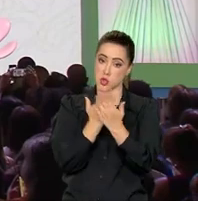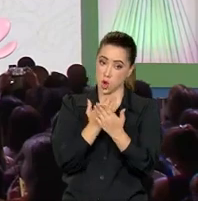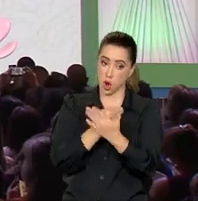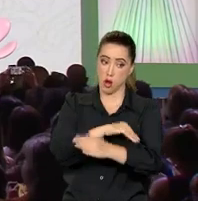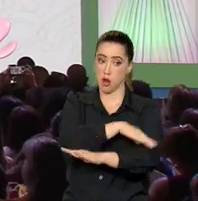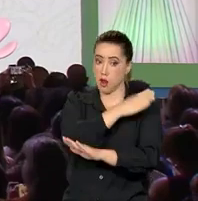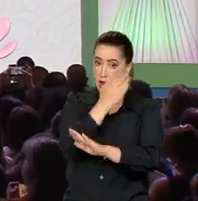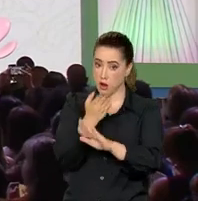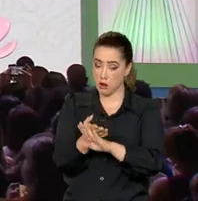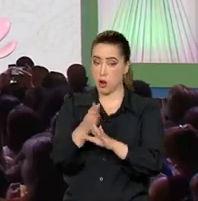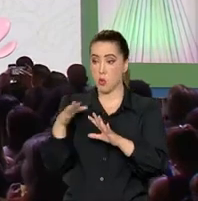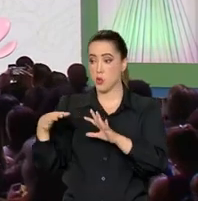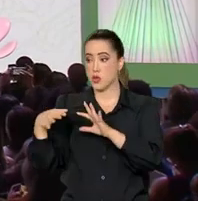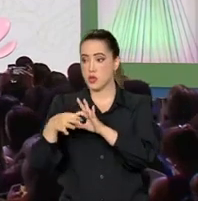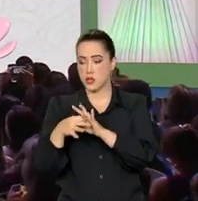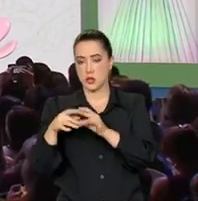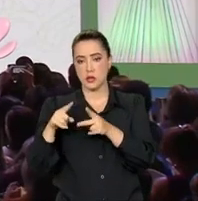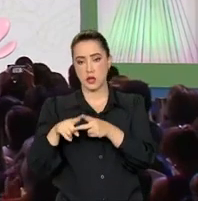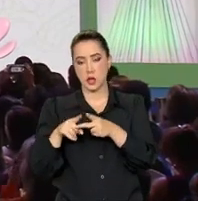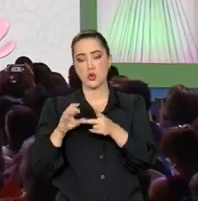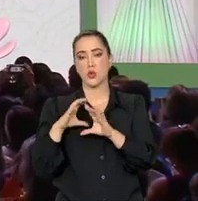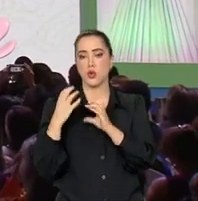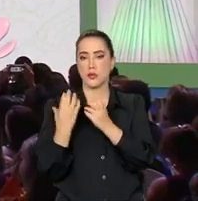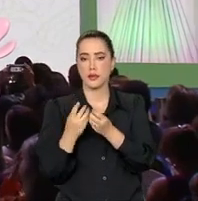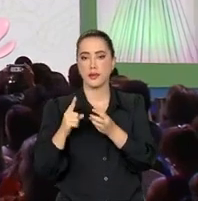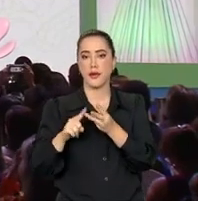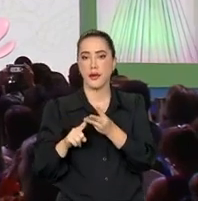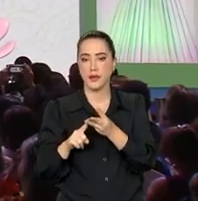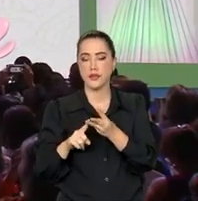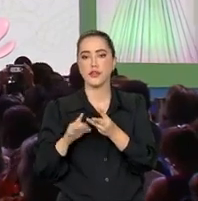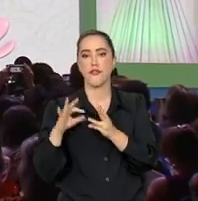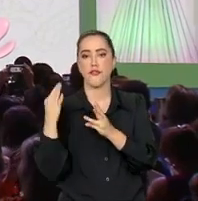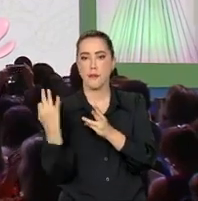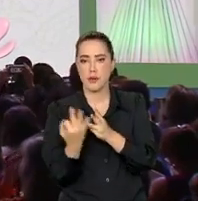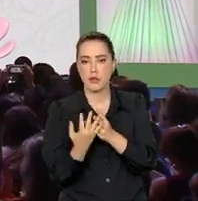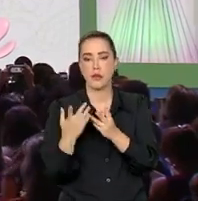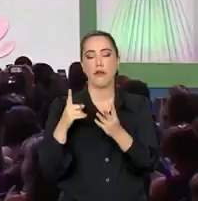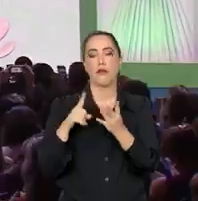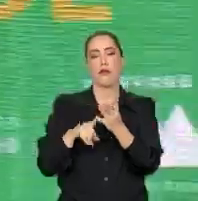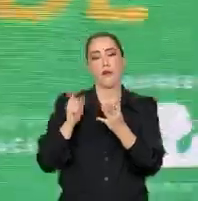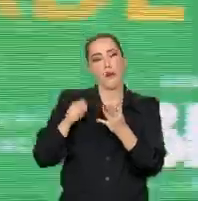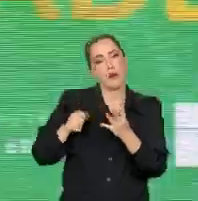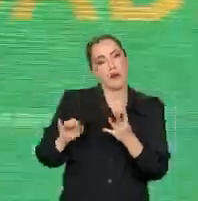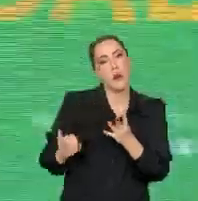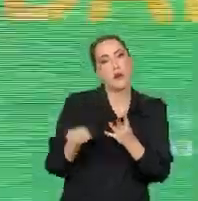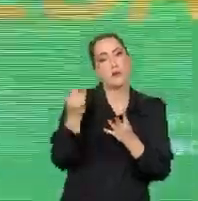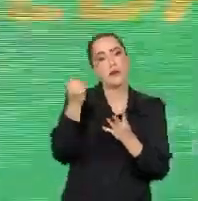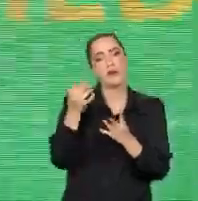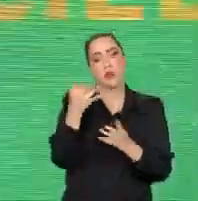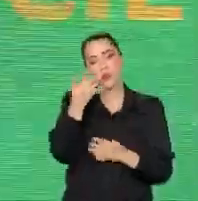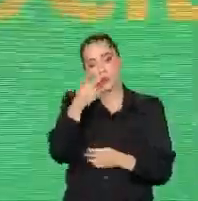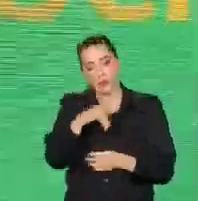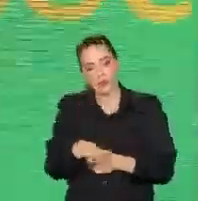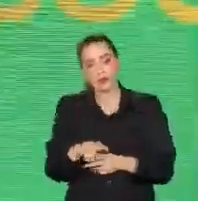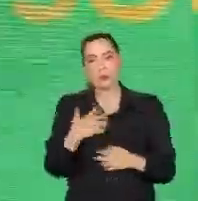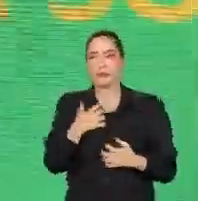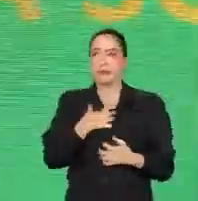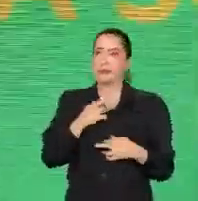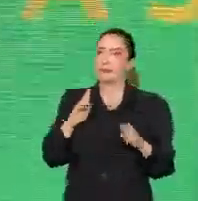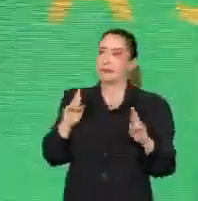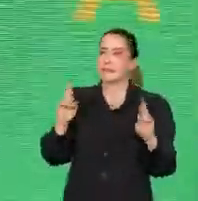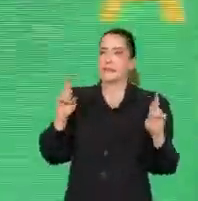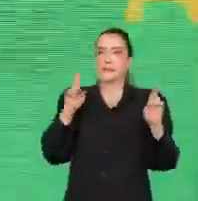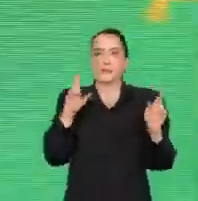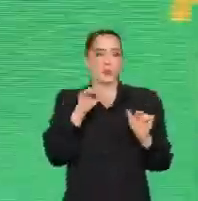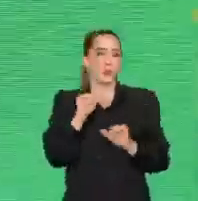escola que integre a escola com a comunidade, o estudante com a família, que possa dar oportunidade para uma criança ter esperança.